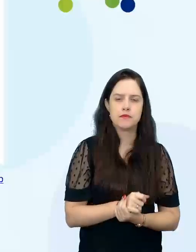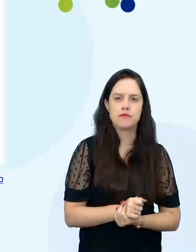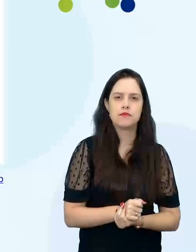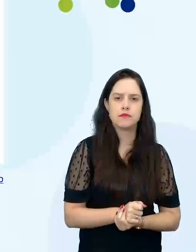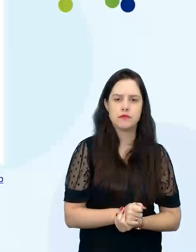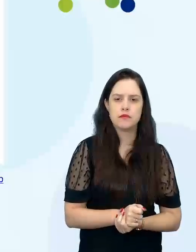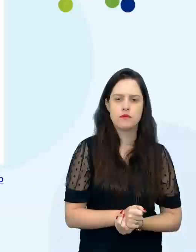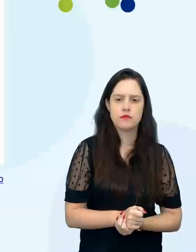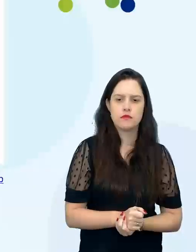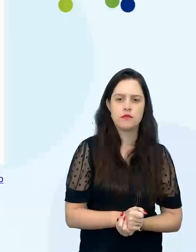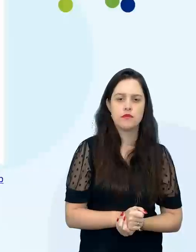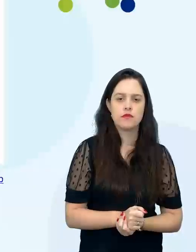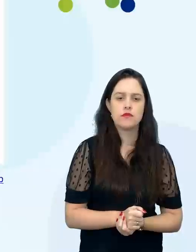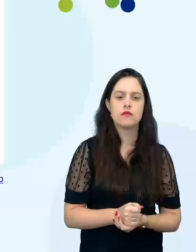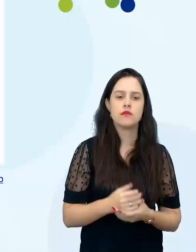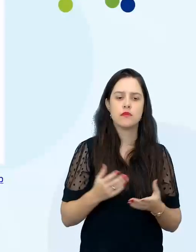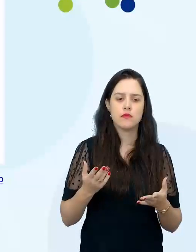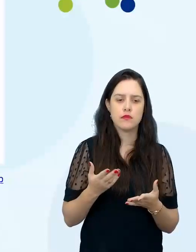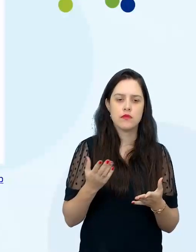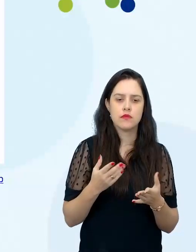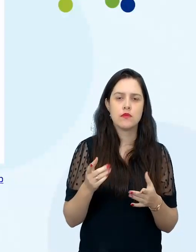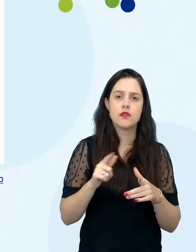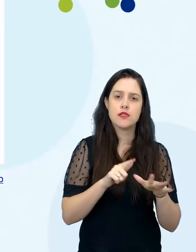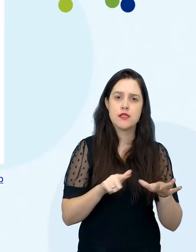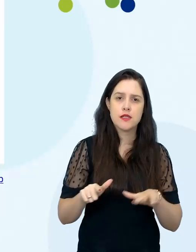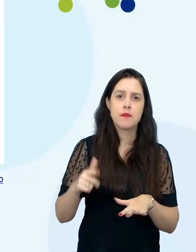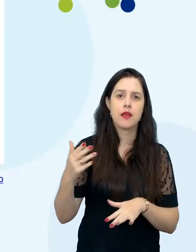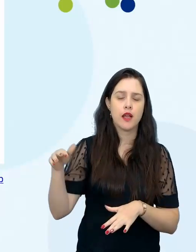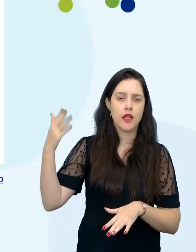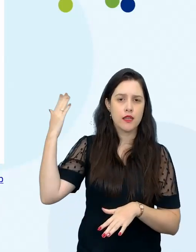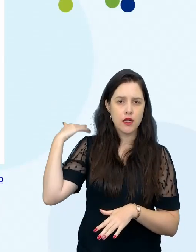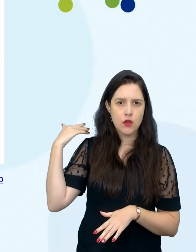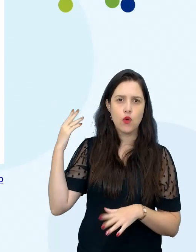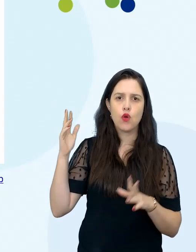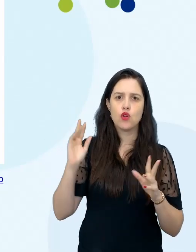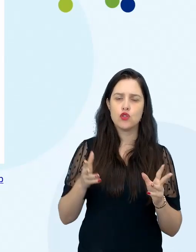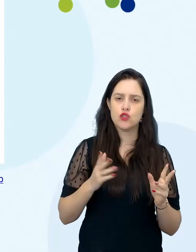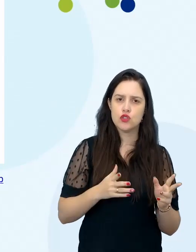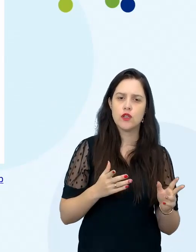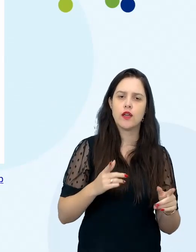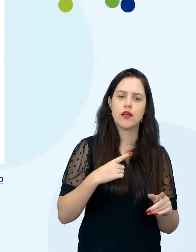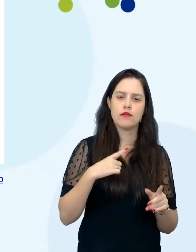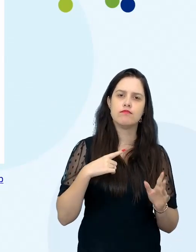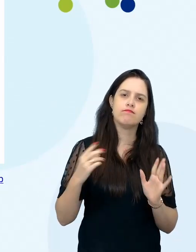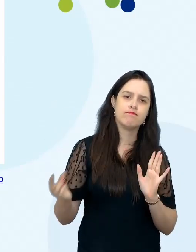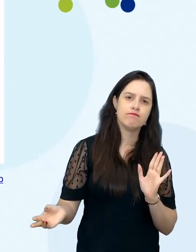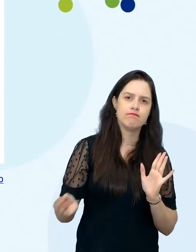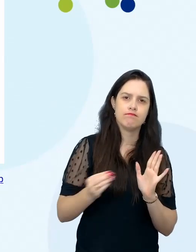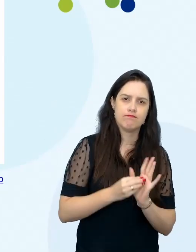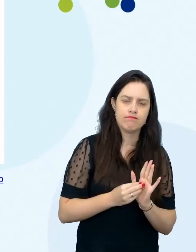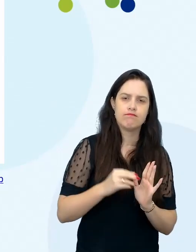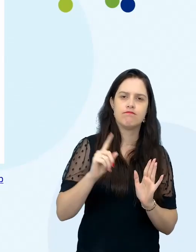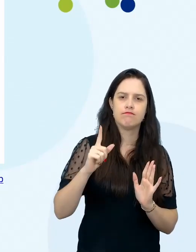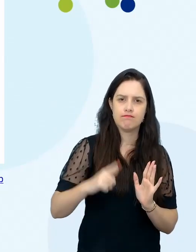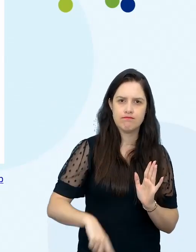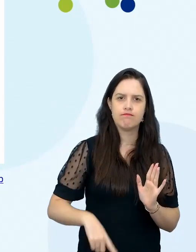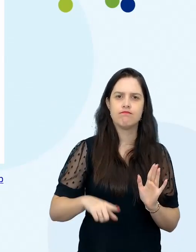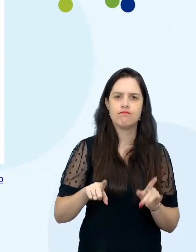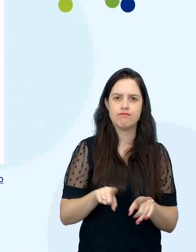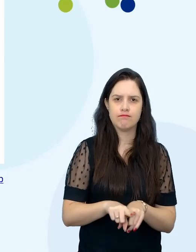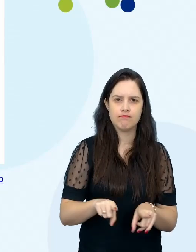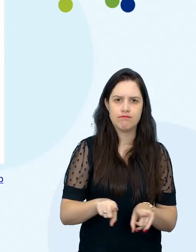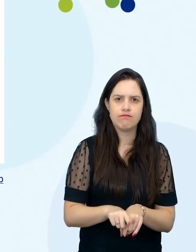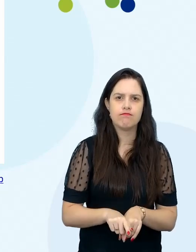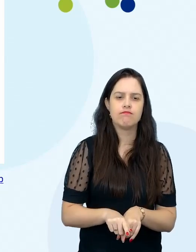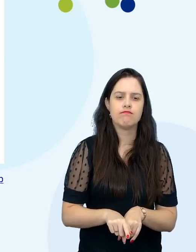por sinal, aí pelo professor Ademir na semana anterior. Então, a gente tem o QR Code aí do dia 22/2, tanto, né,